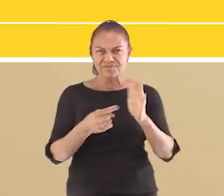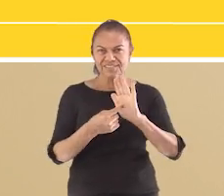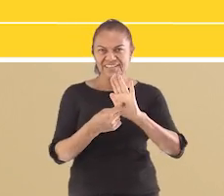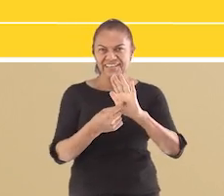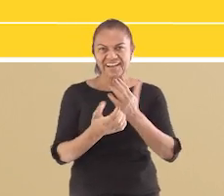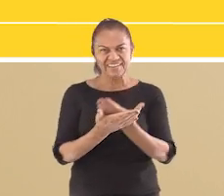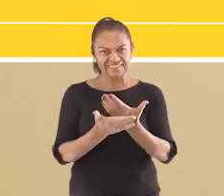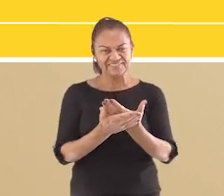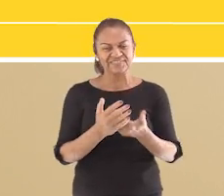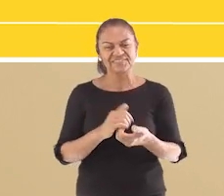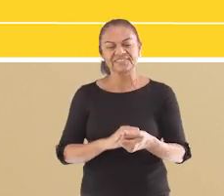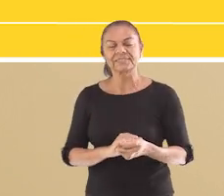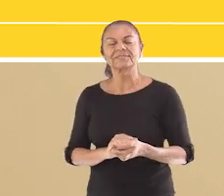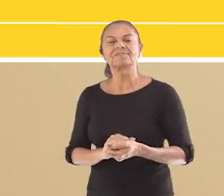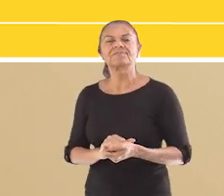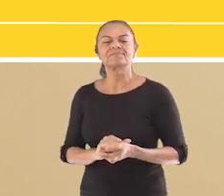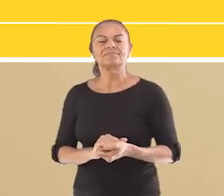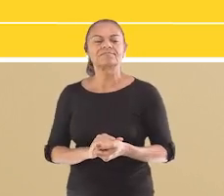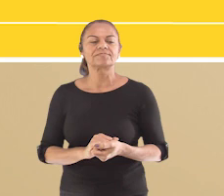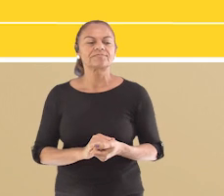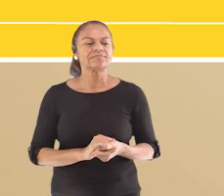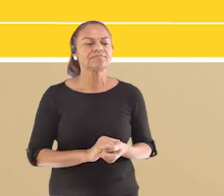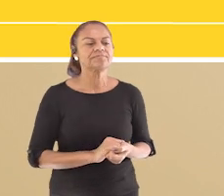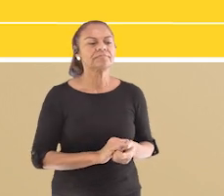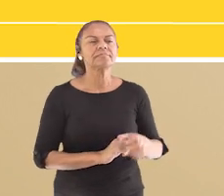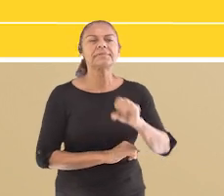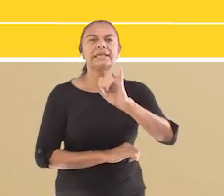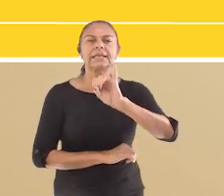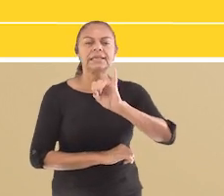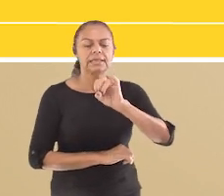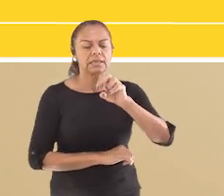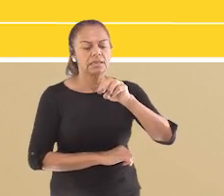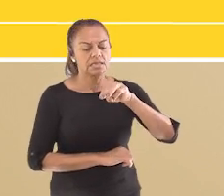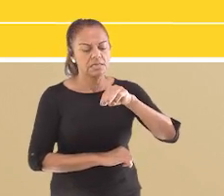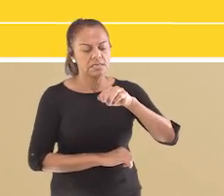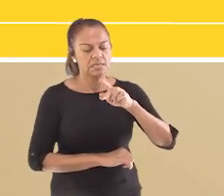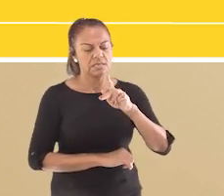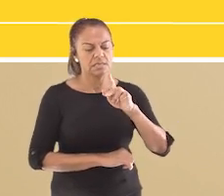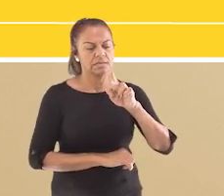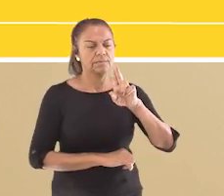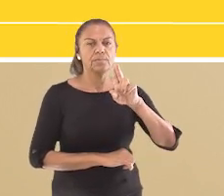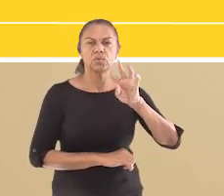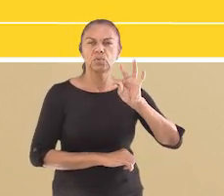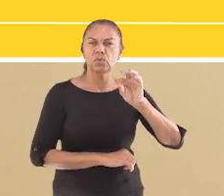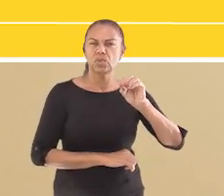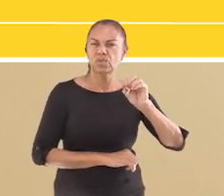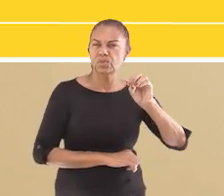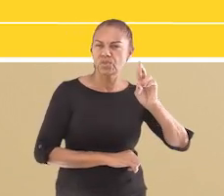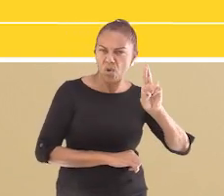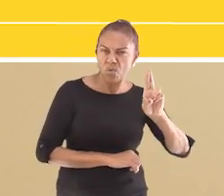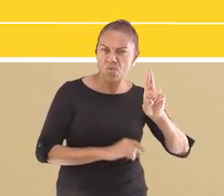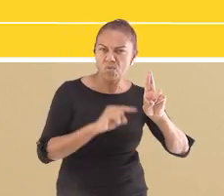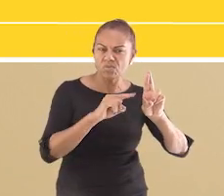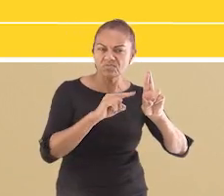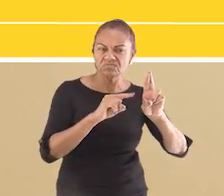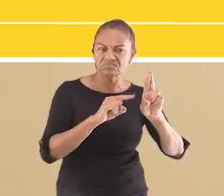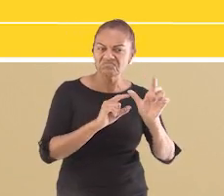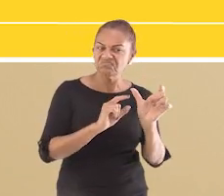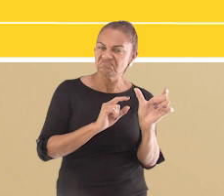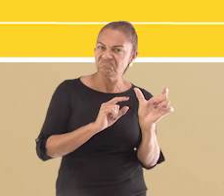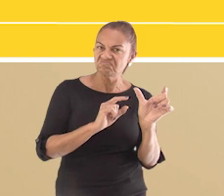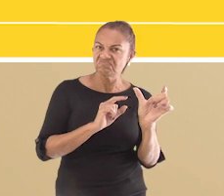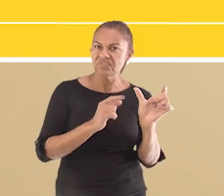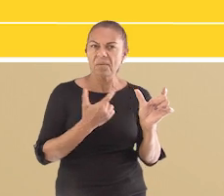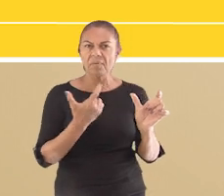de 2011, e fiz algumas adaptações para a nossa aula, ok? Vamos conferir o diálogo. Imputou os dados